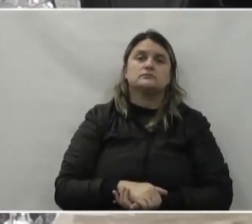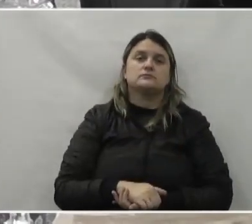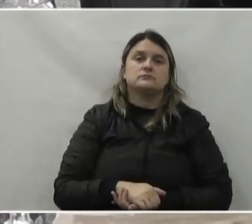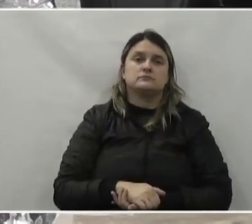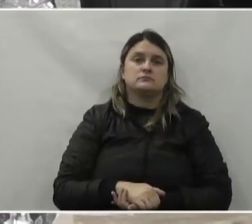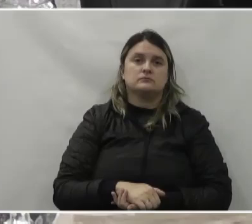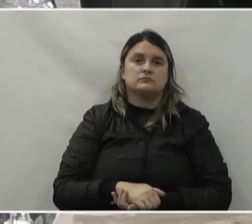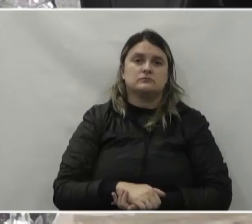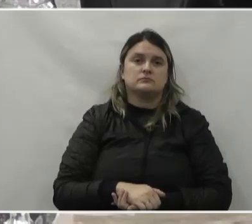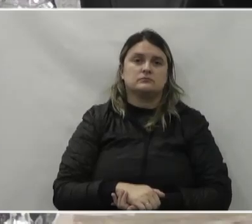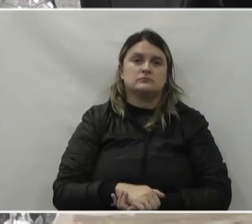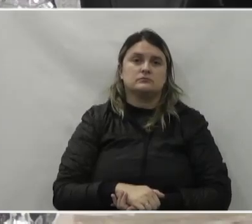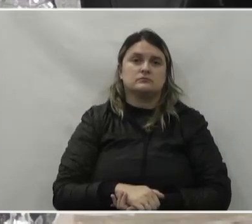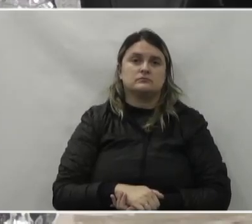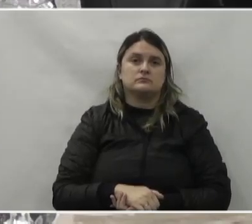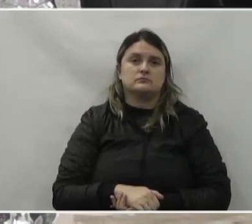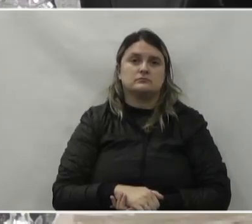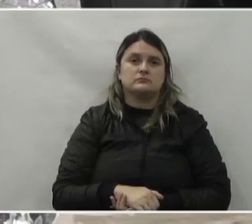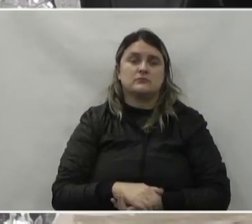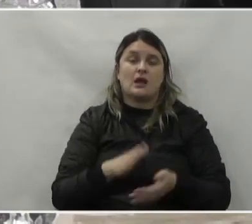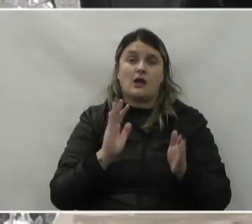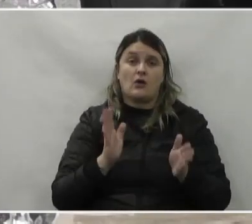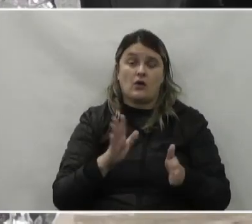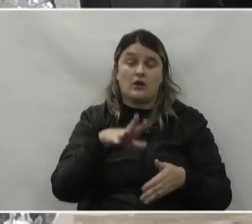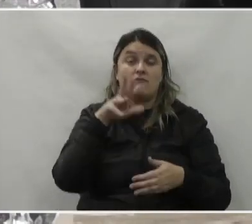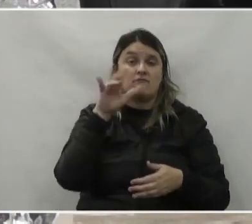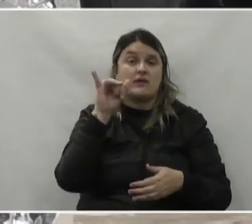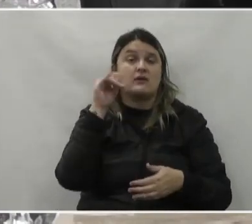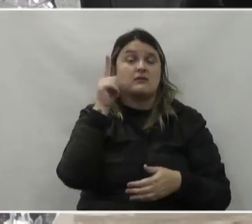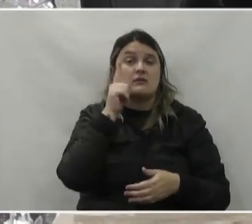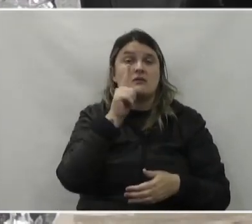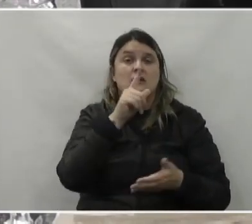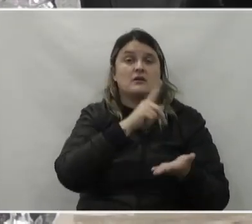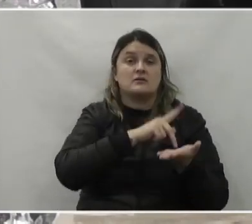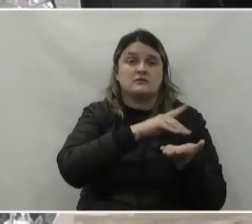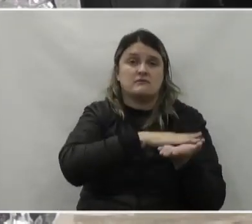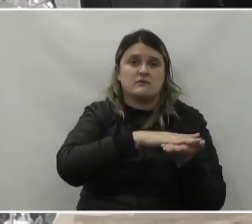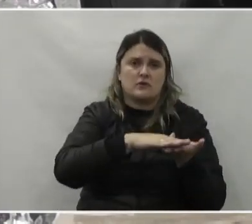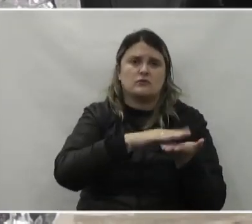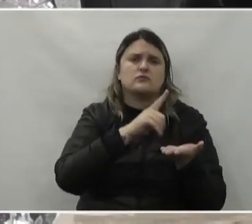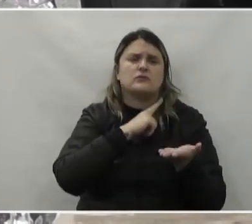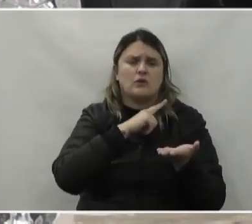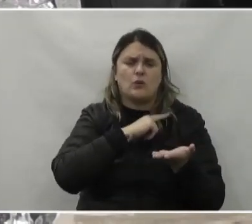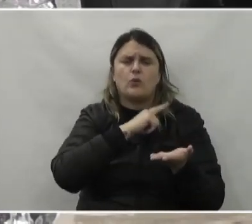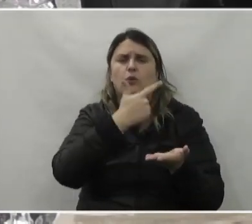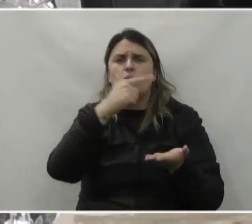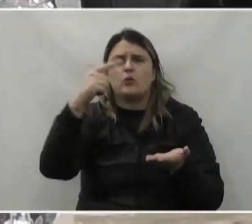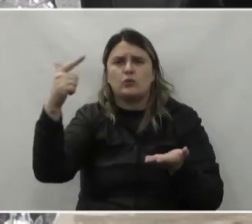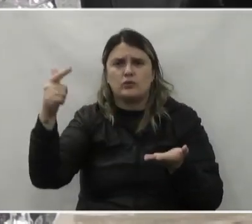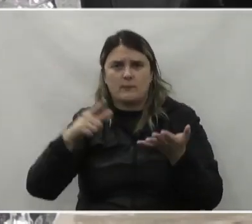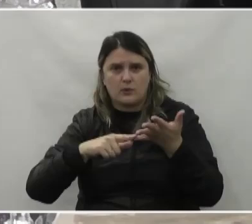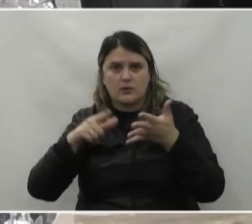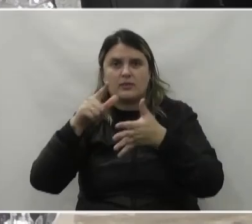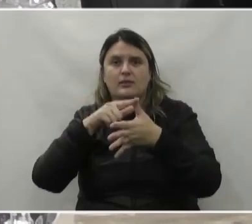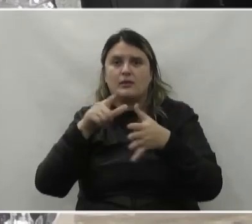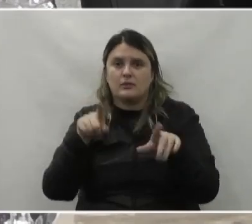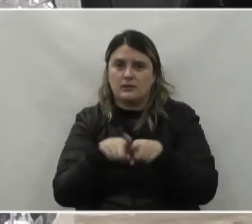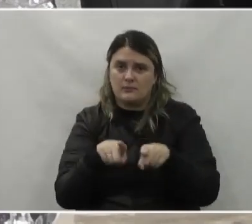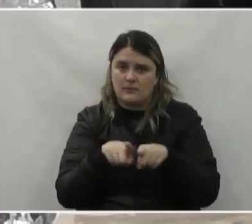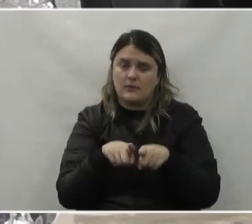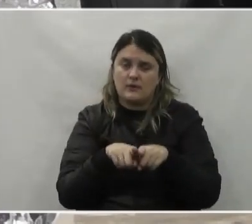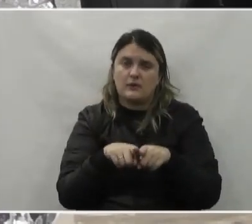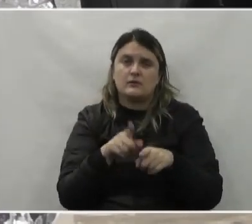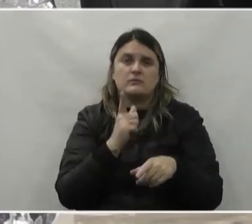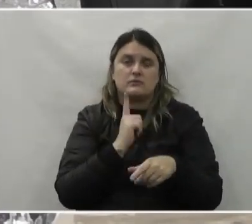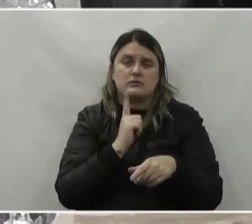bem difícil aquele acesso. Então, agora, com esse asfalto, vai melhorar. Claro que tem outras prioridades também